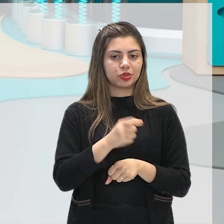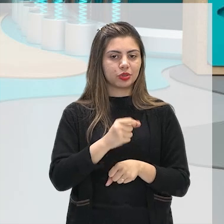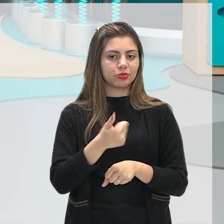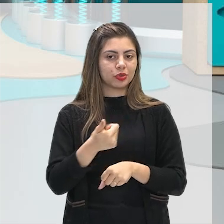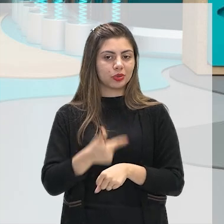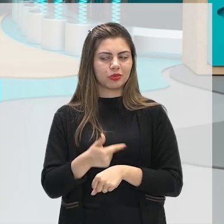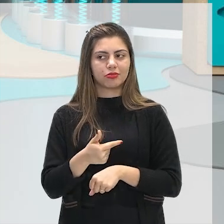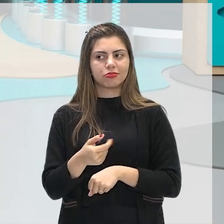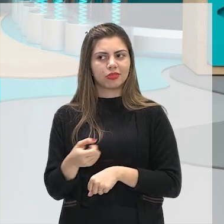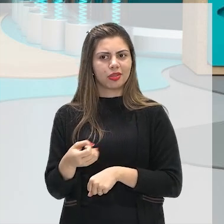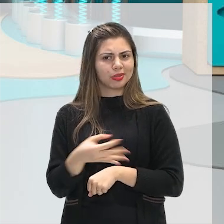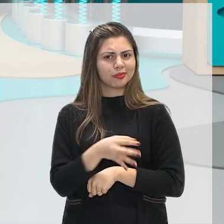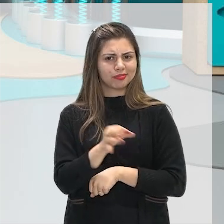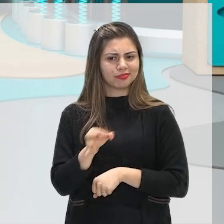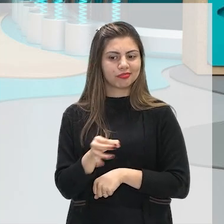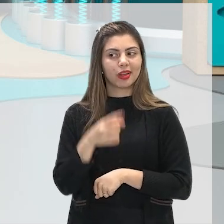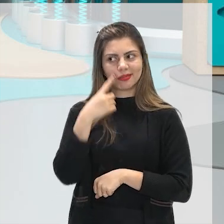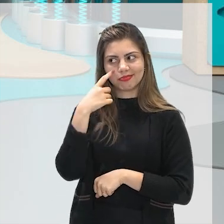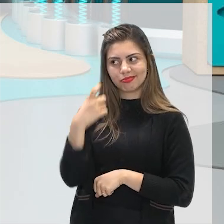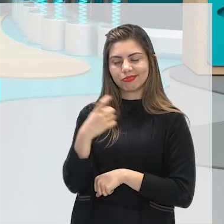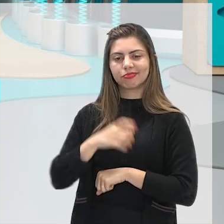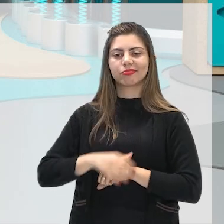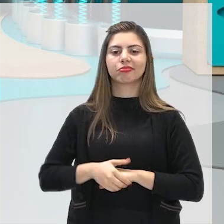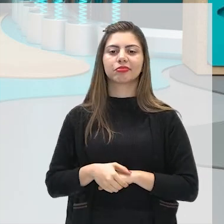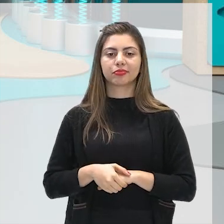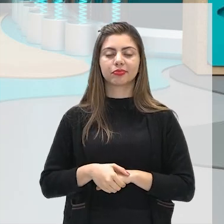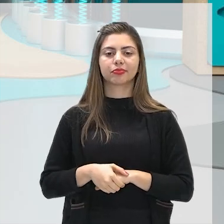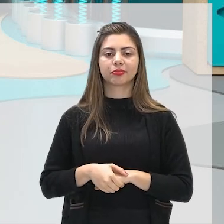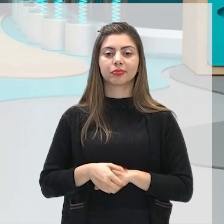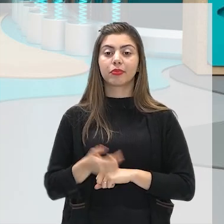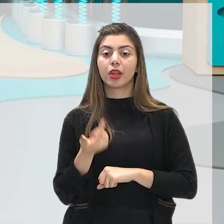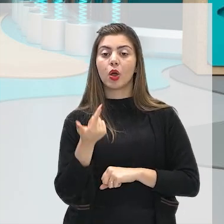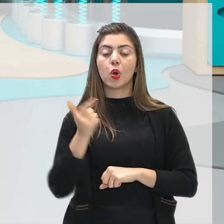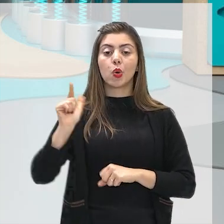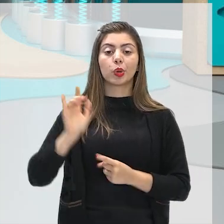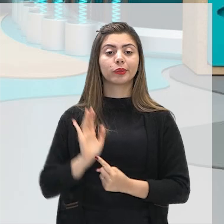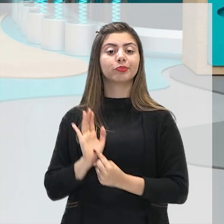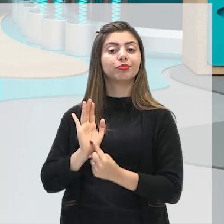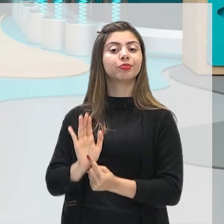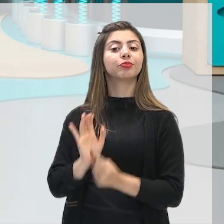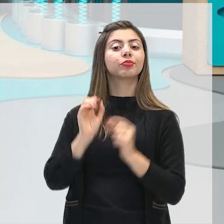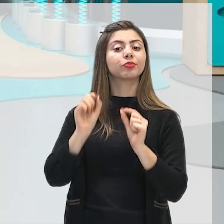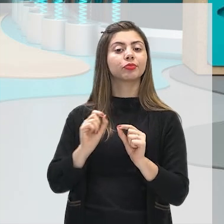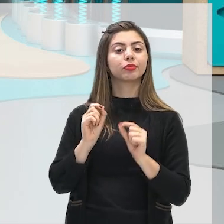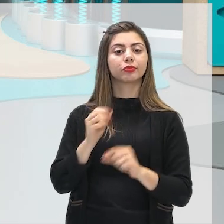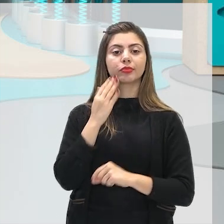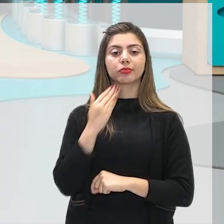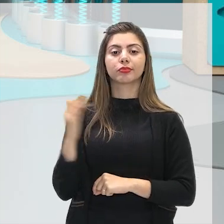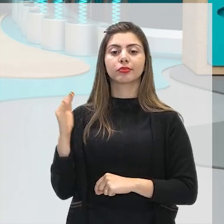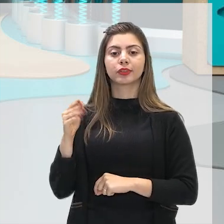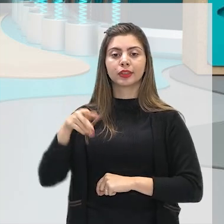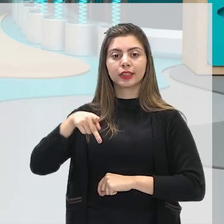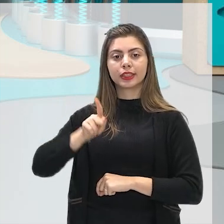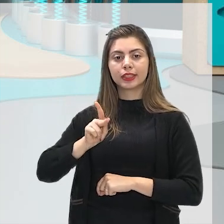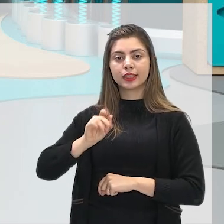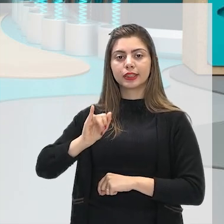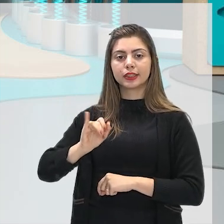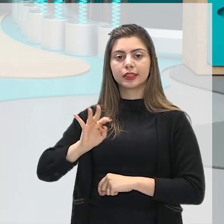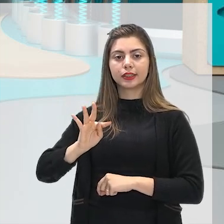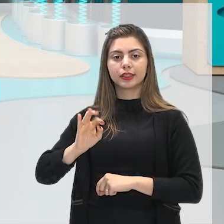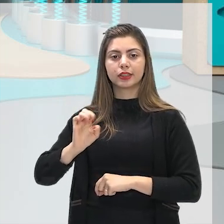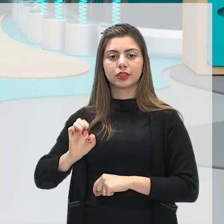pouquinho tempo, né? Mas é bem interessante. Outra prática que eu apresentei para vocês foi o kitesurf, esse